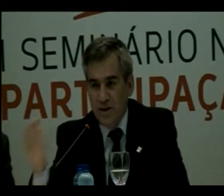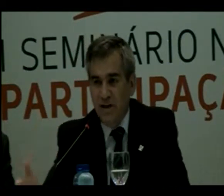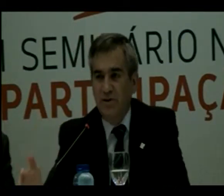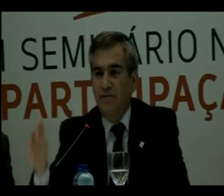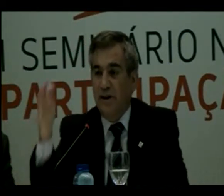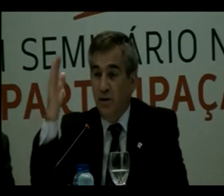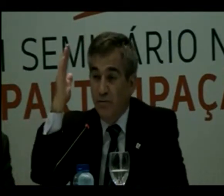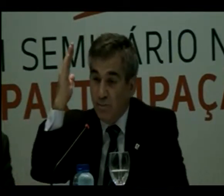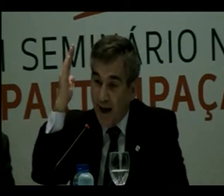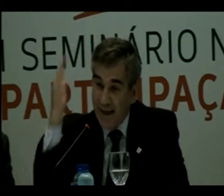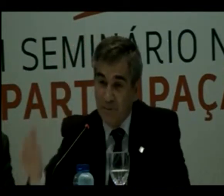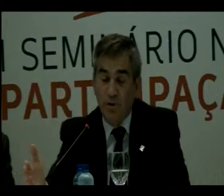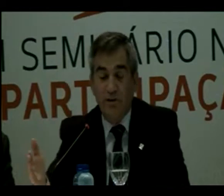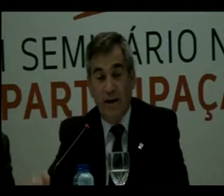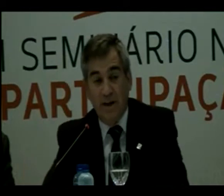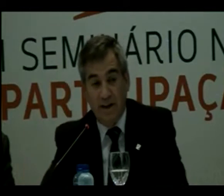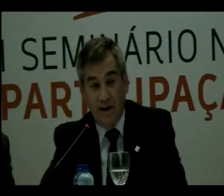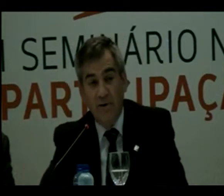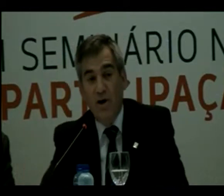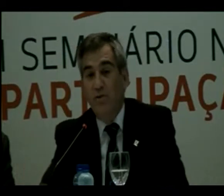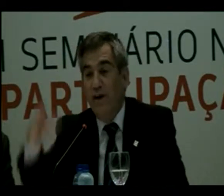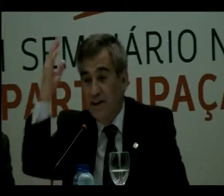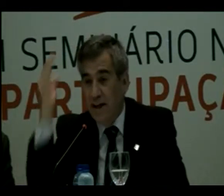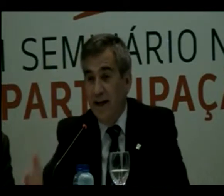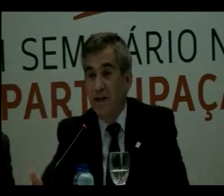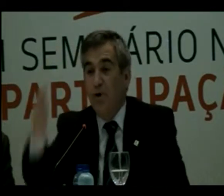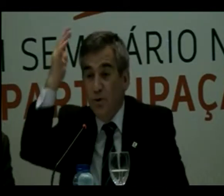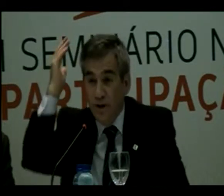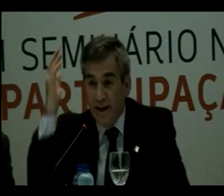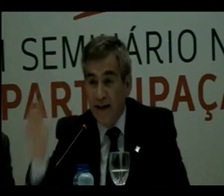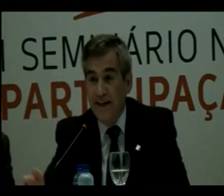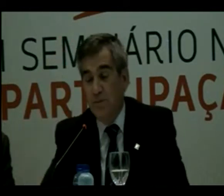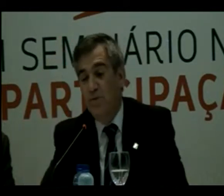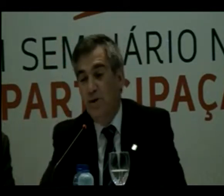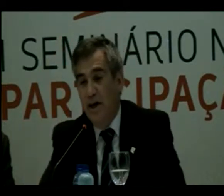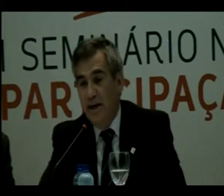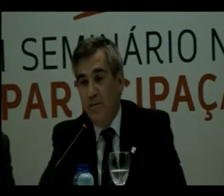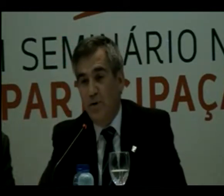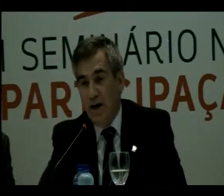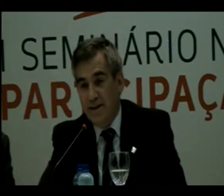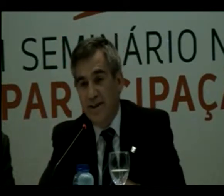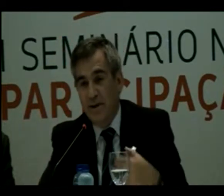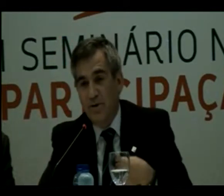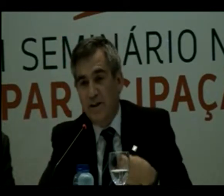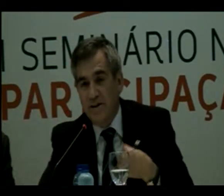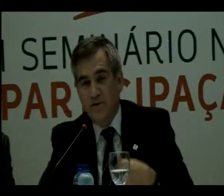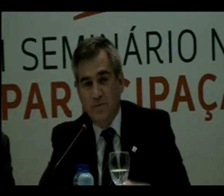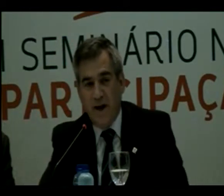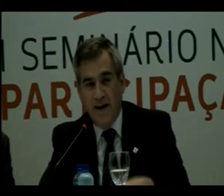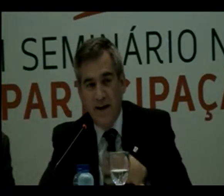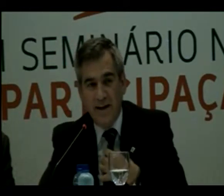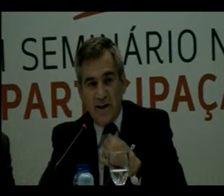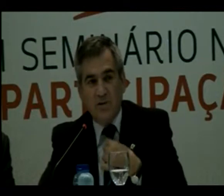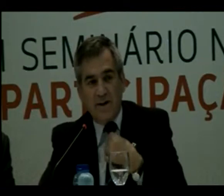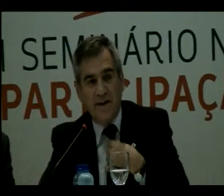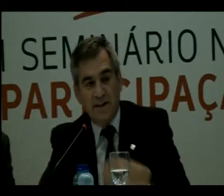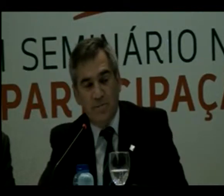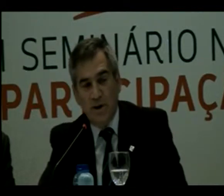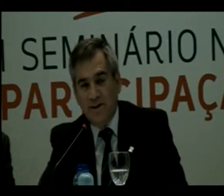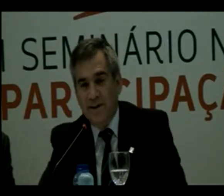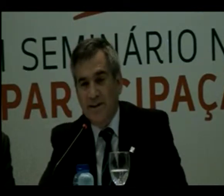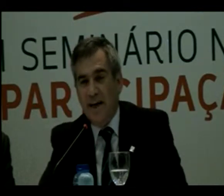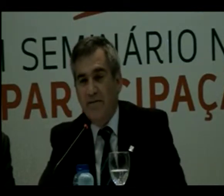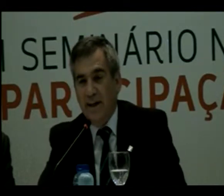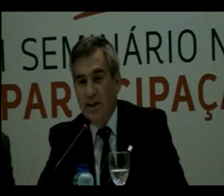o preconceito, de enfrentar o formalismo governamental, o verticalismo, o autoritarismo e a burocracia que muitas vezes nos pega. A gente começa a usar